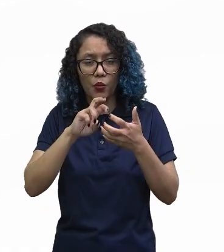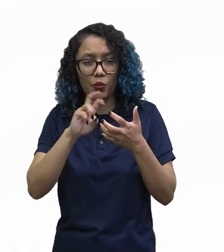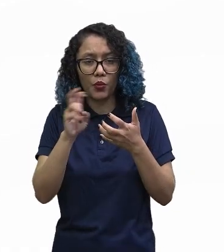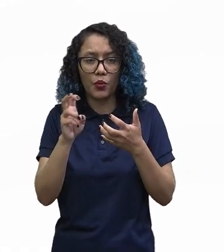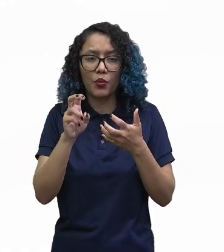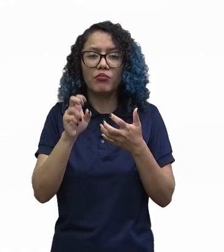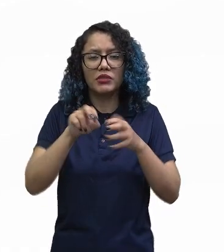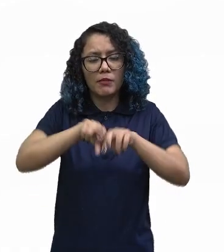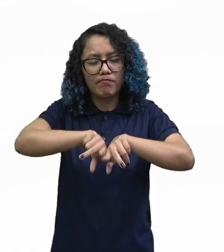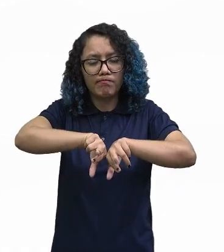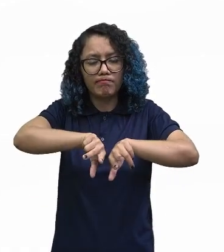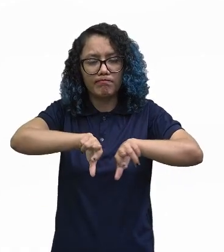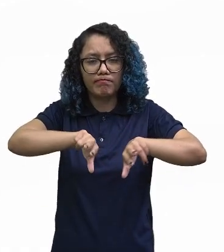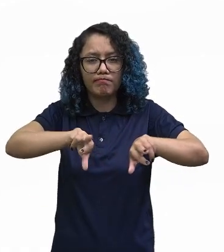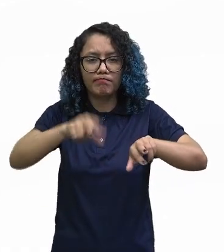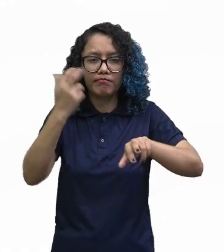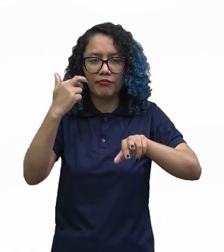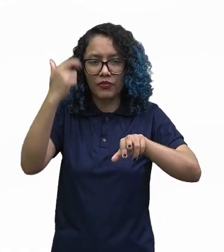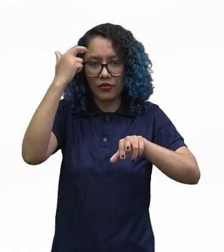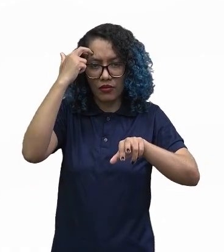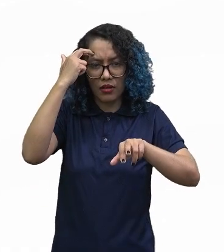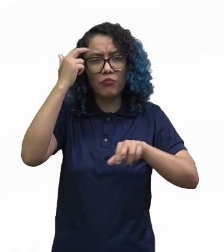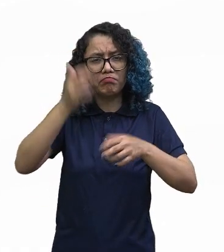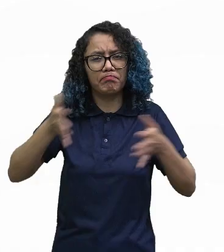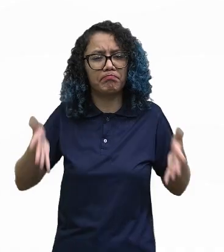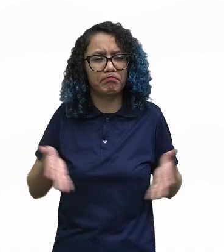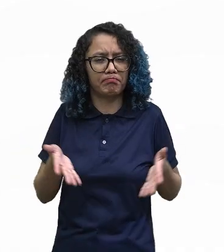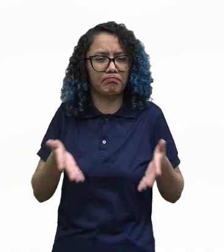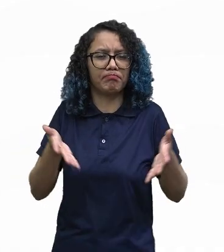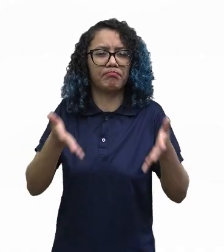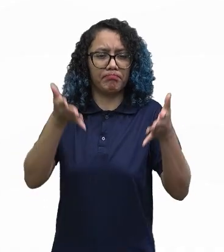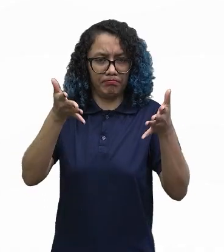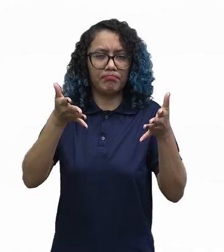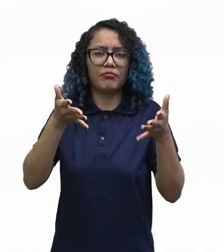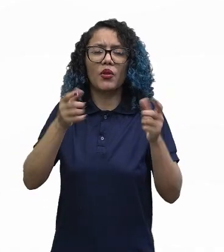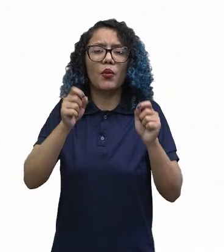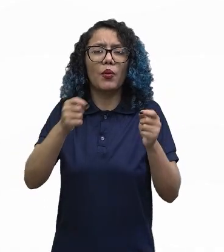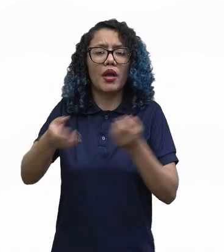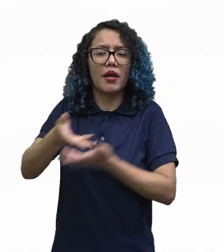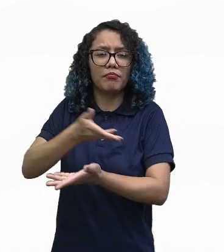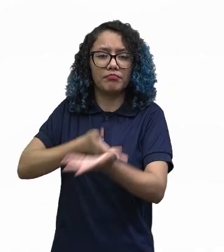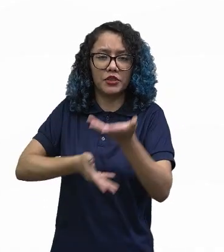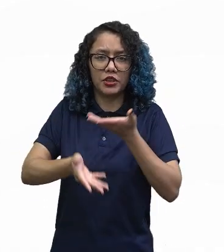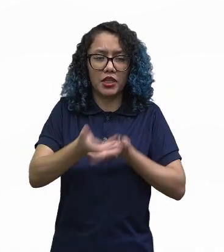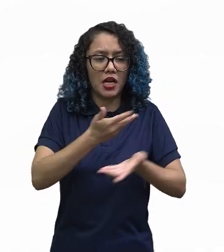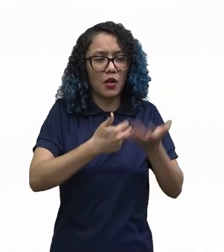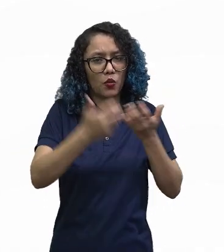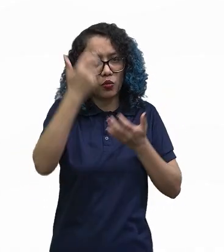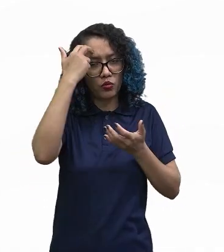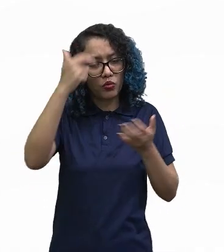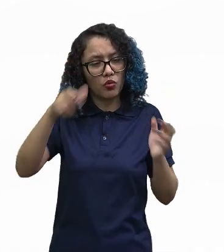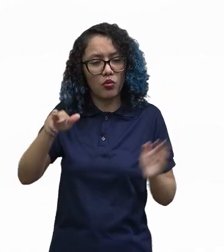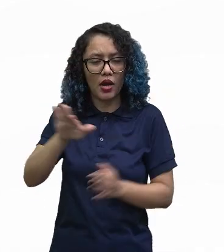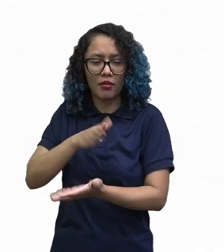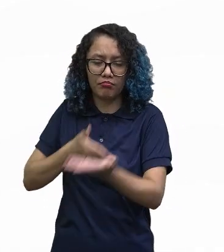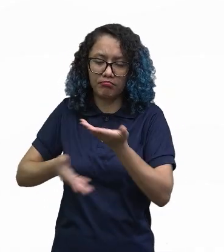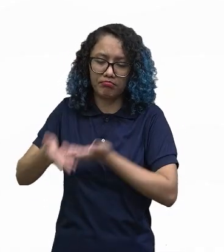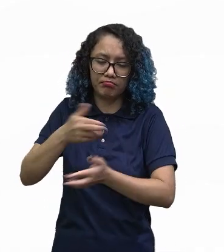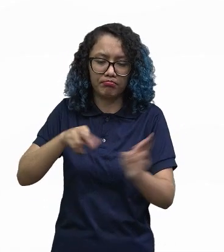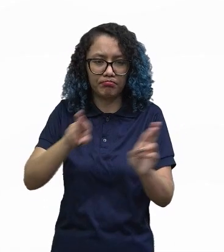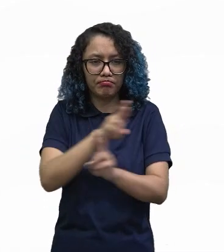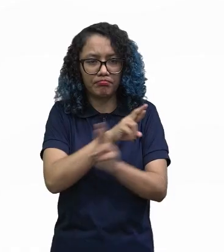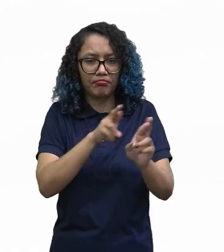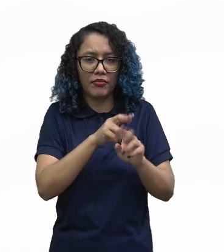diversidade cultural, ela deve ser encorajada. Ela encoraja esse diálogo entre culturas e promove o